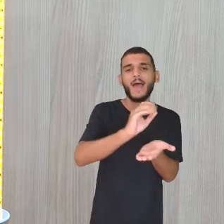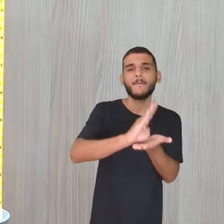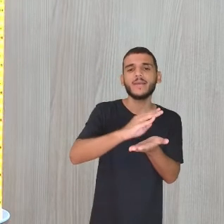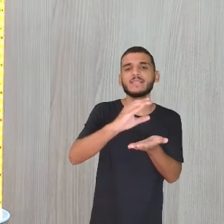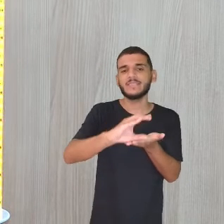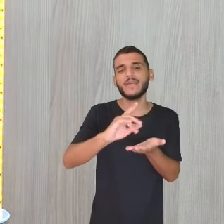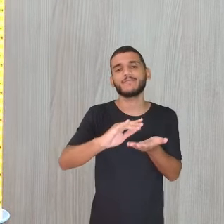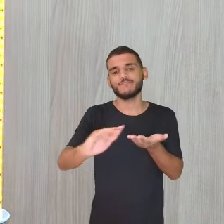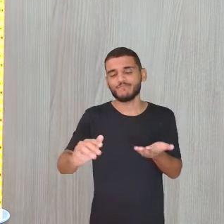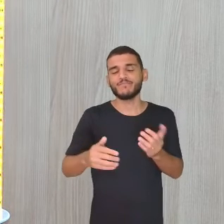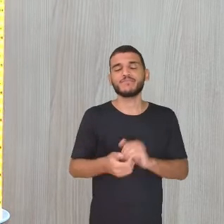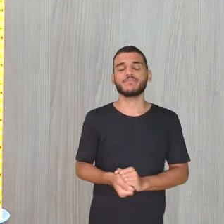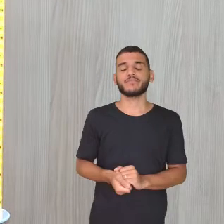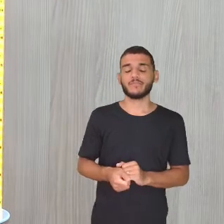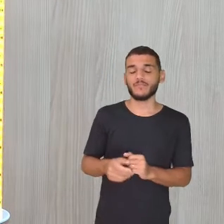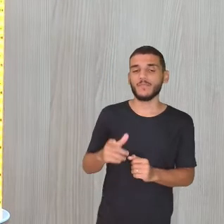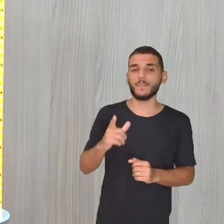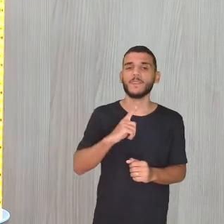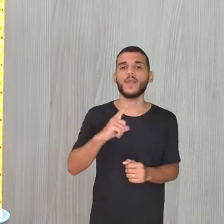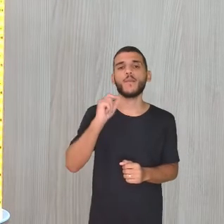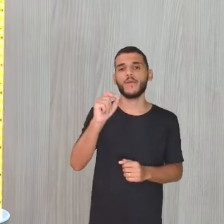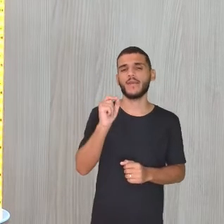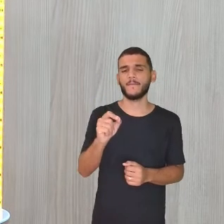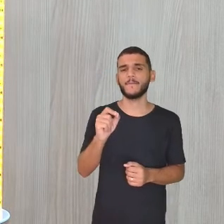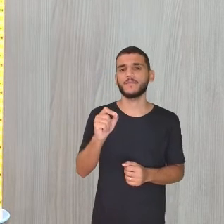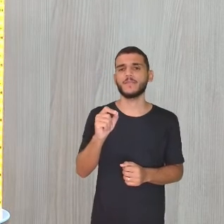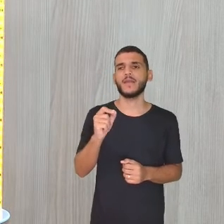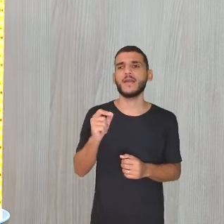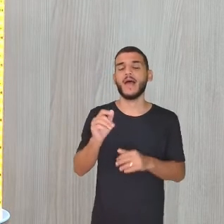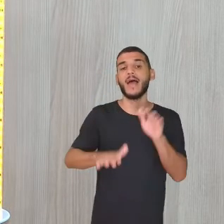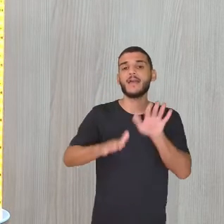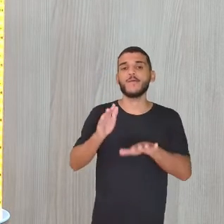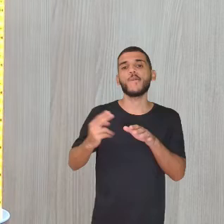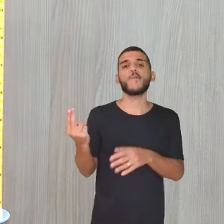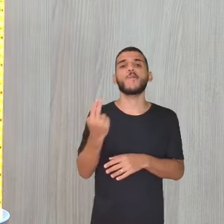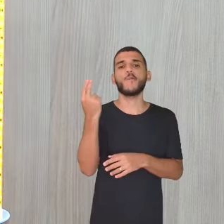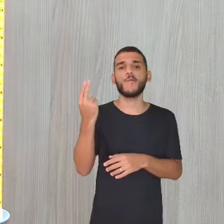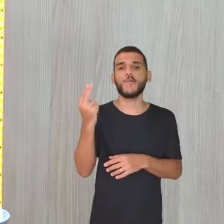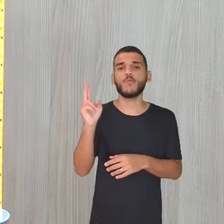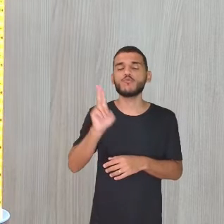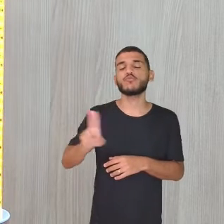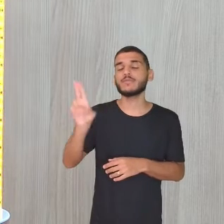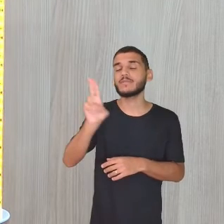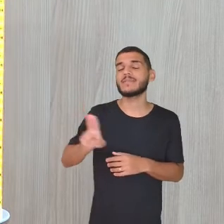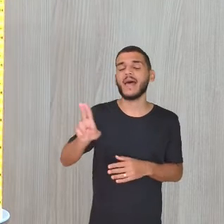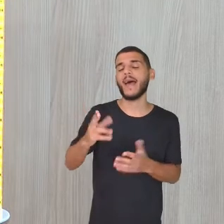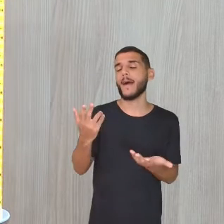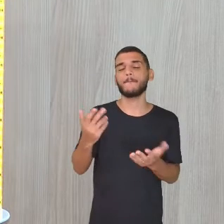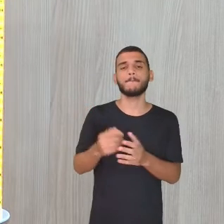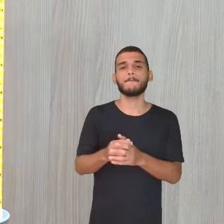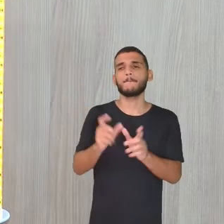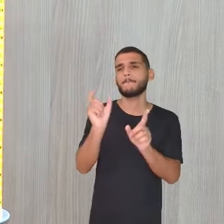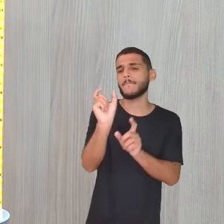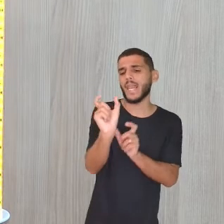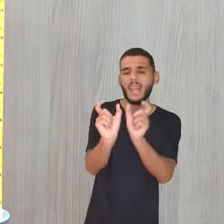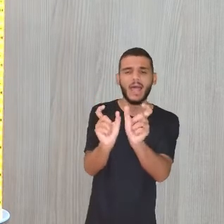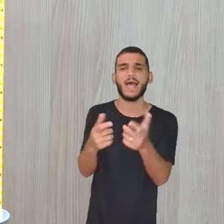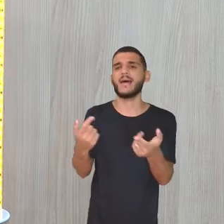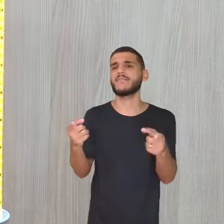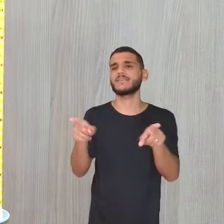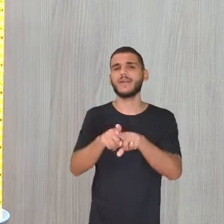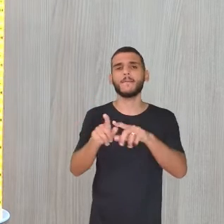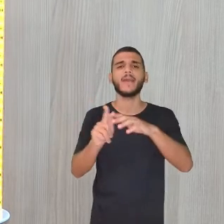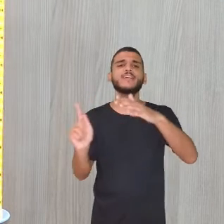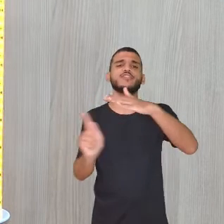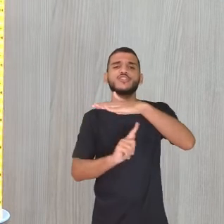cognitivo da escrita, então, às vezes, usar palavras do dia a dia, usar gírias, usar expressões que as crianças,